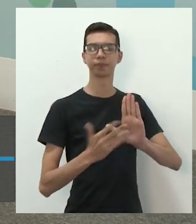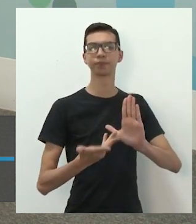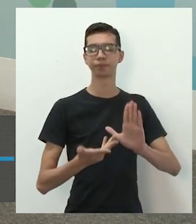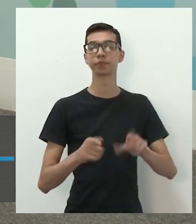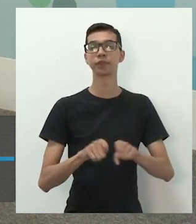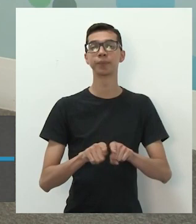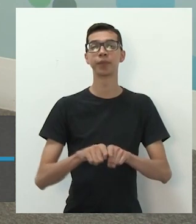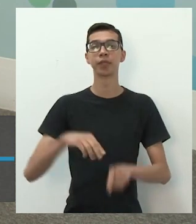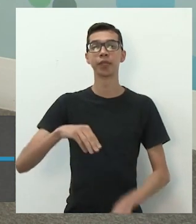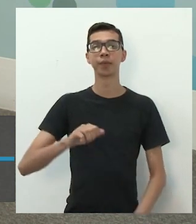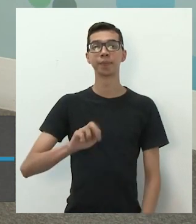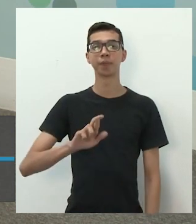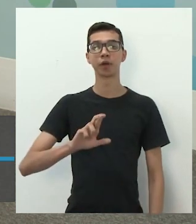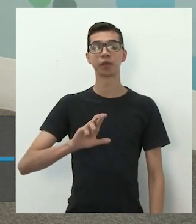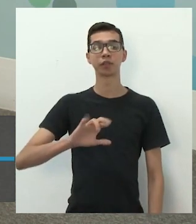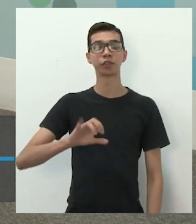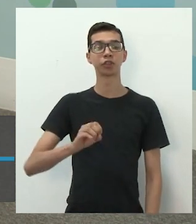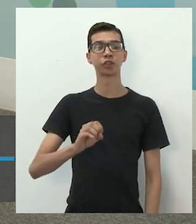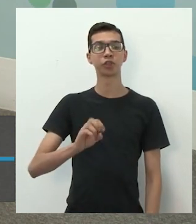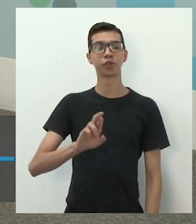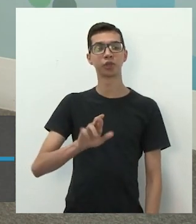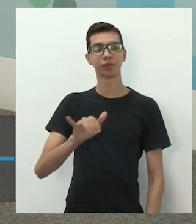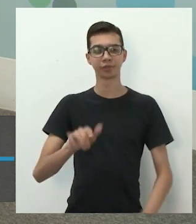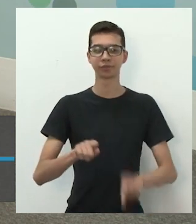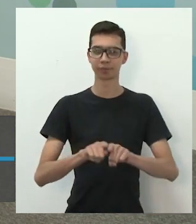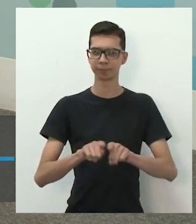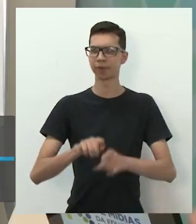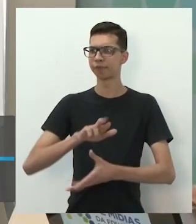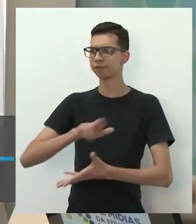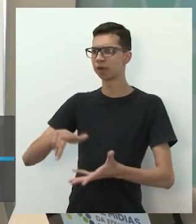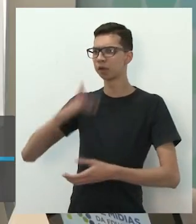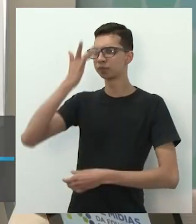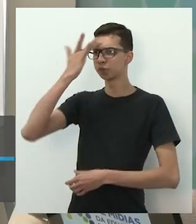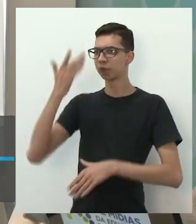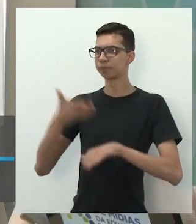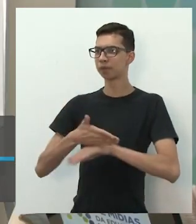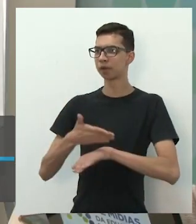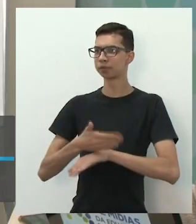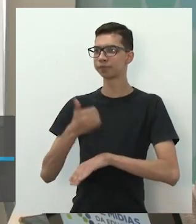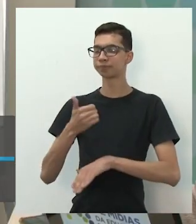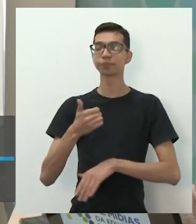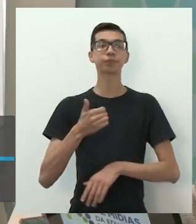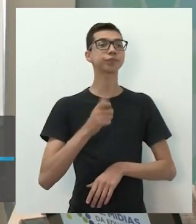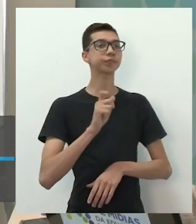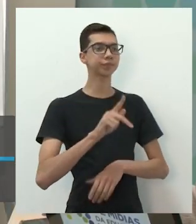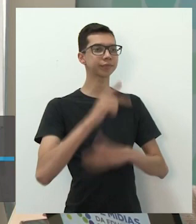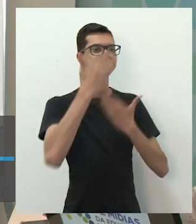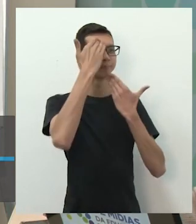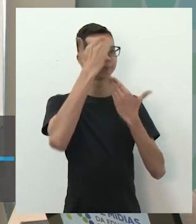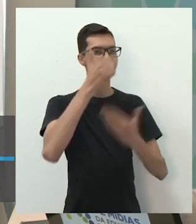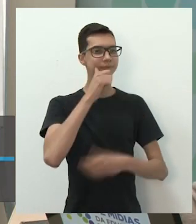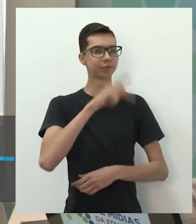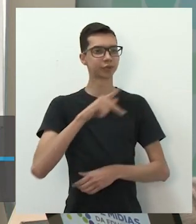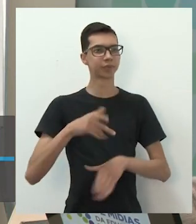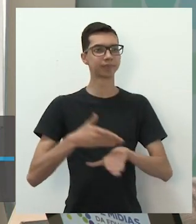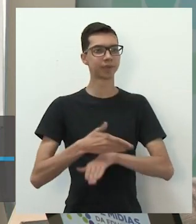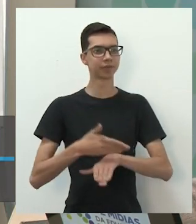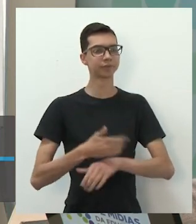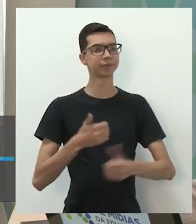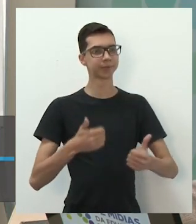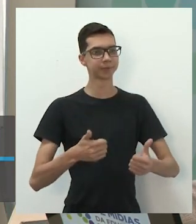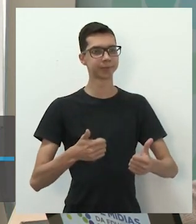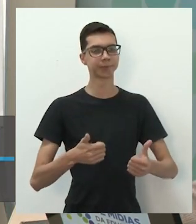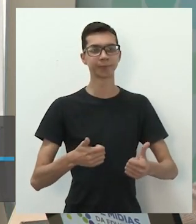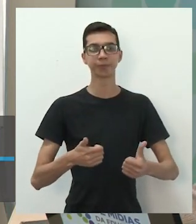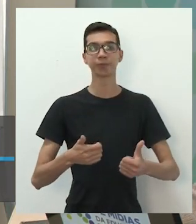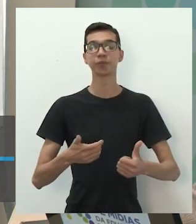teve muito mais, viu, professora? Muito obrigada pelas participações. Gente, obrigada à professora Zeni pela participação aqui. Então, gente, olha só.